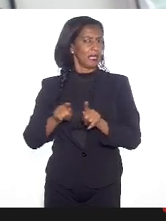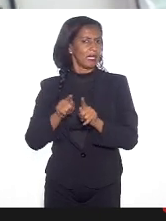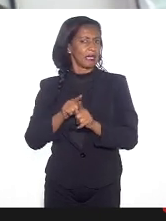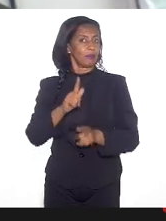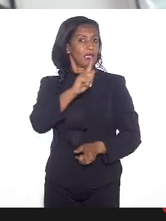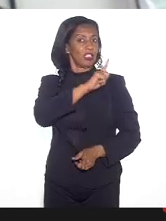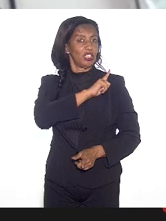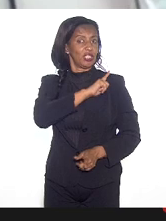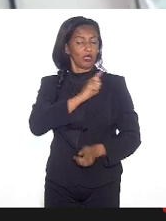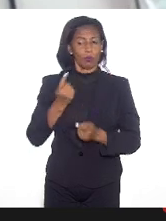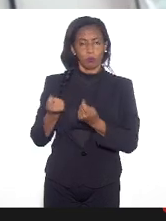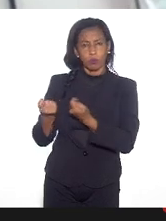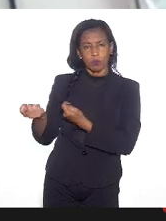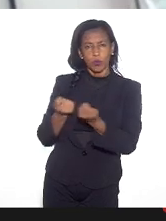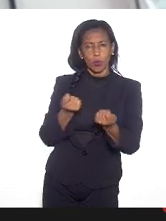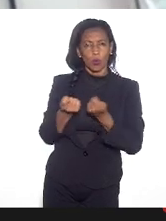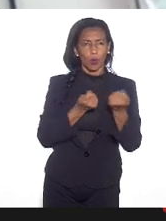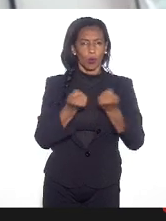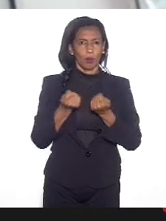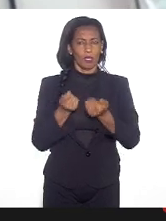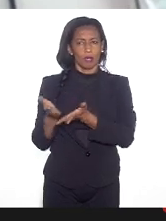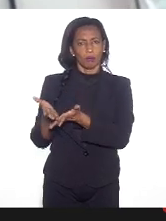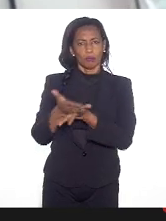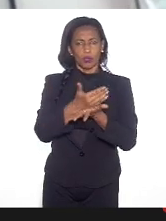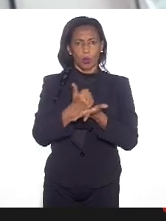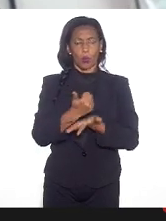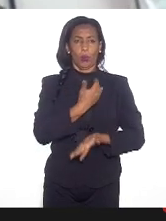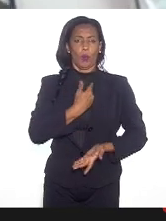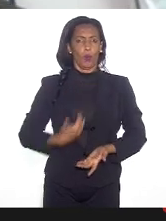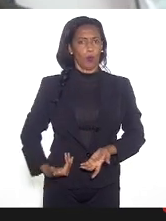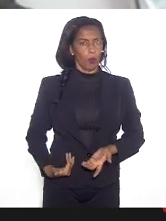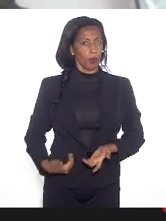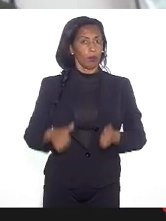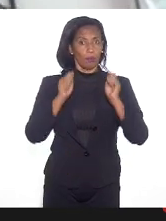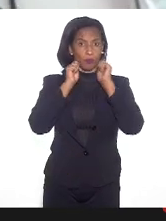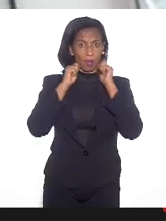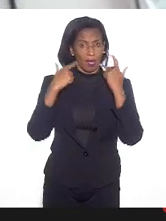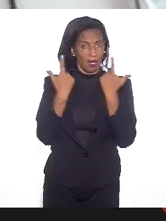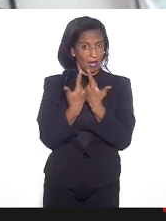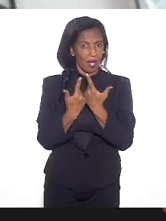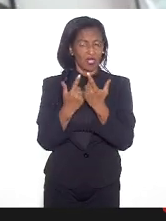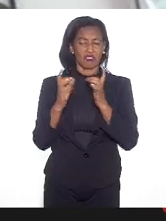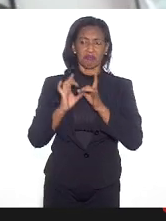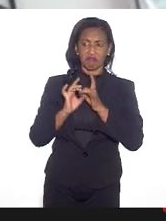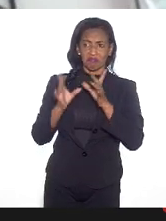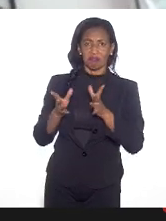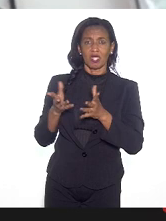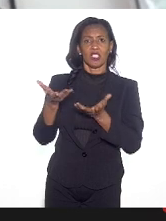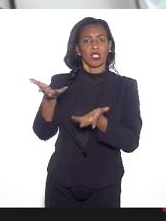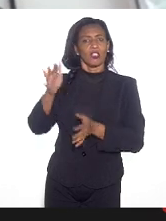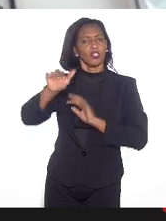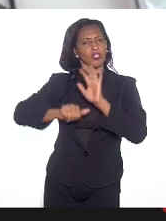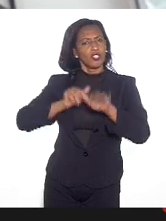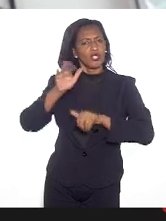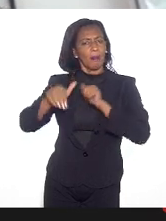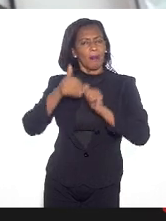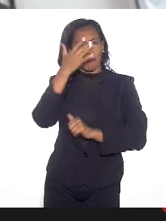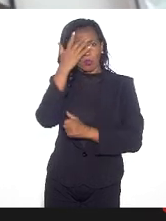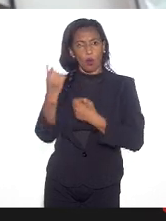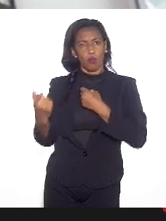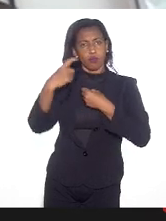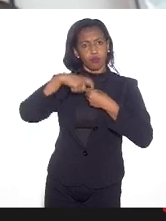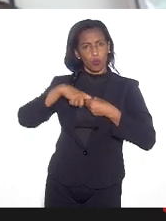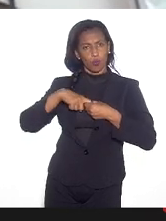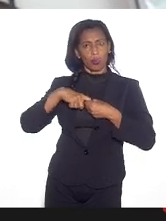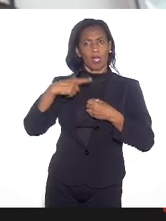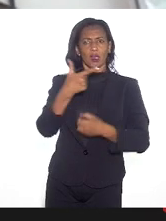da economia de recursos públicos, a Assembleia Legislativa permitiu o chamamento, desde 2019, já na